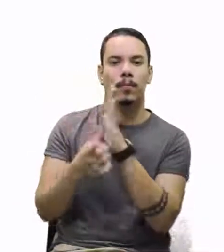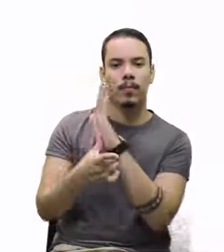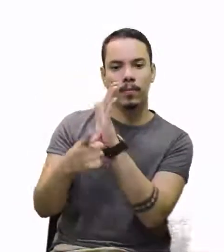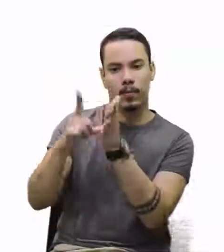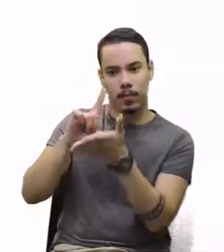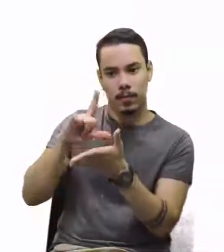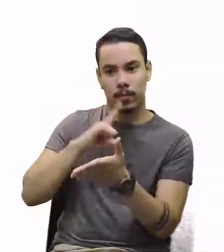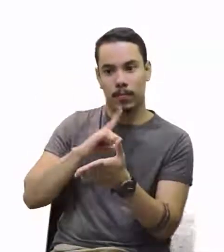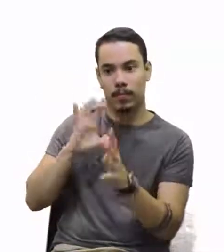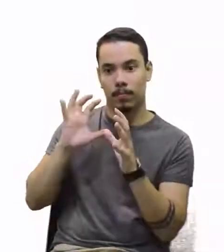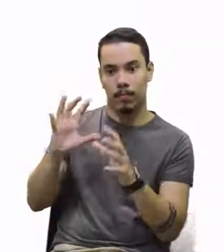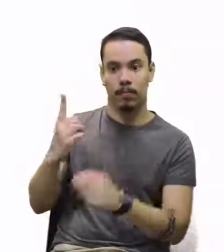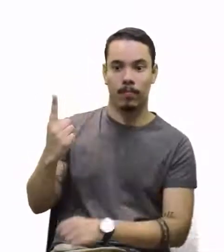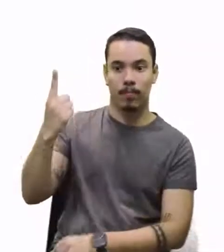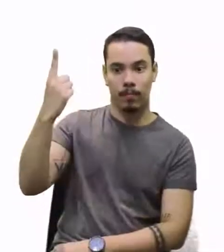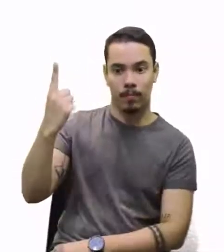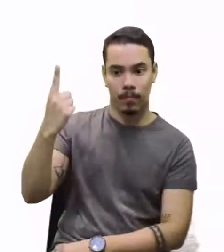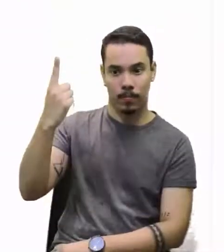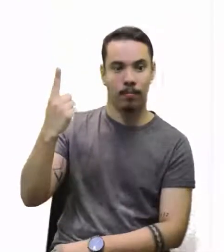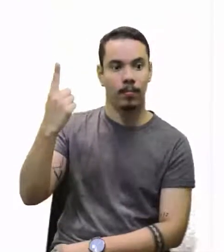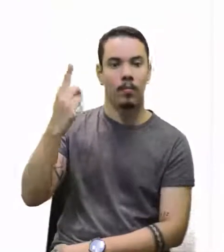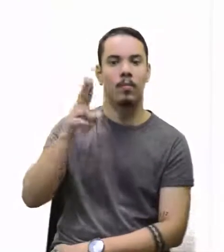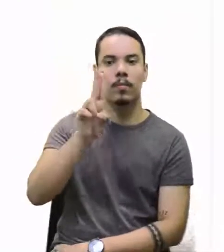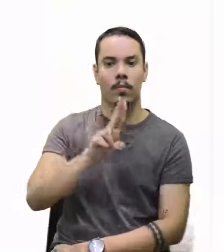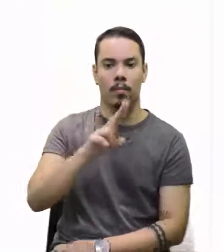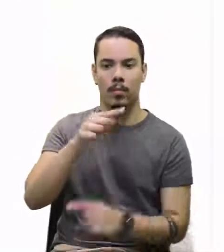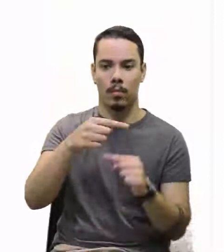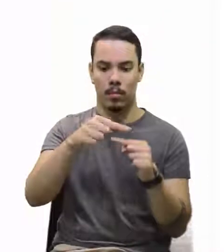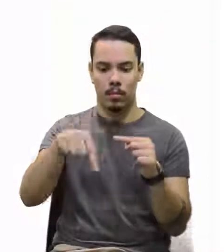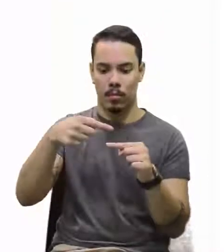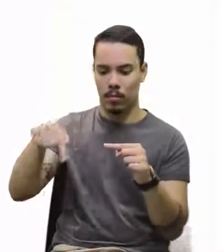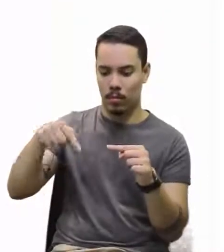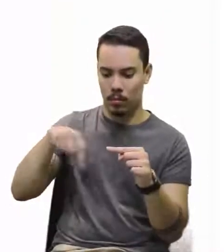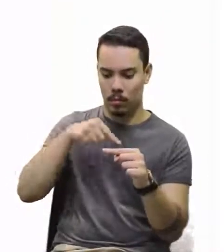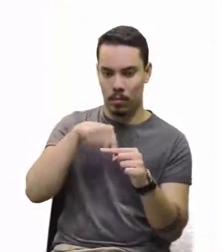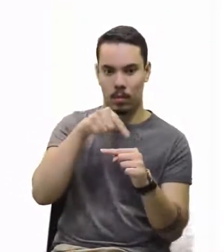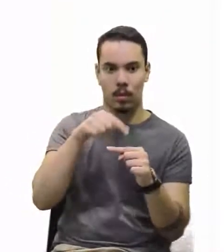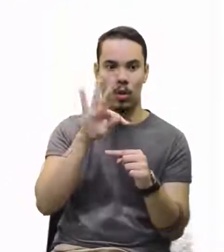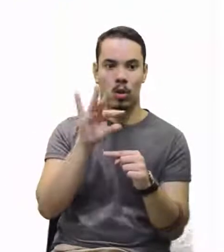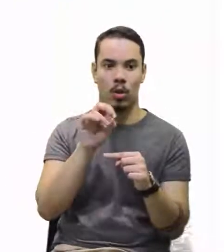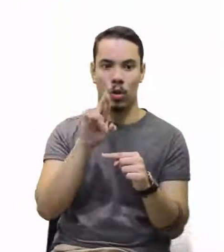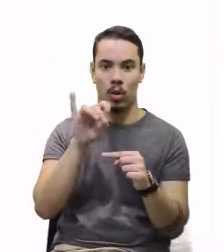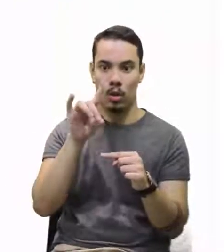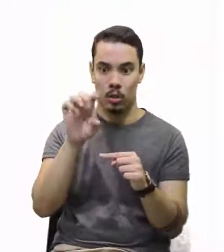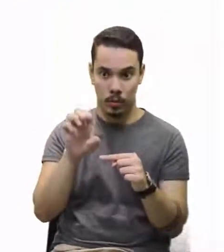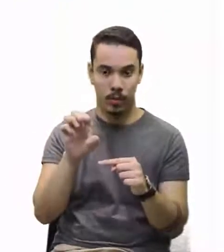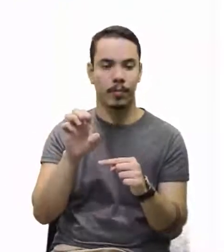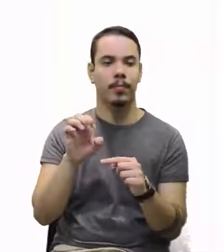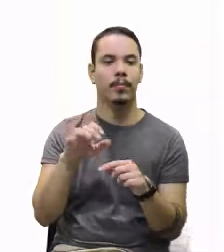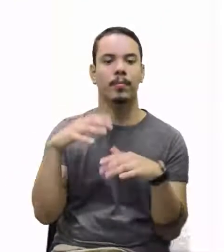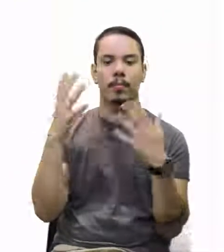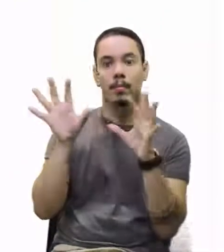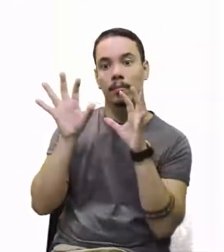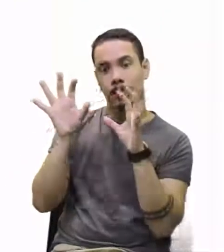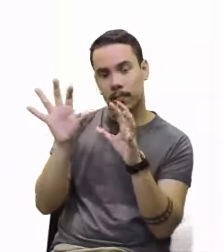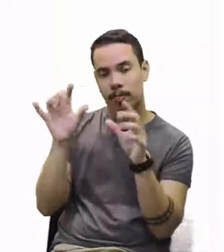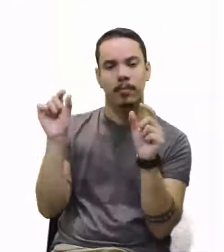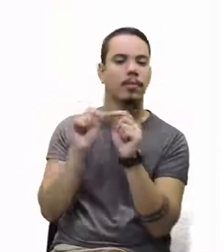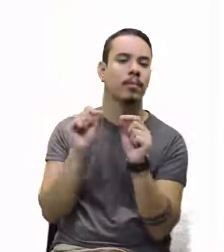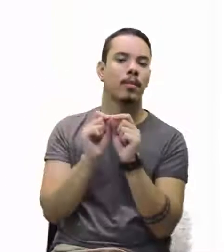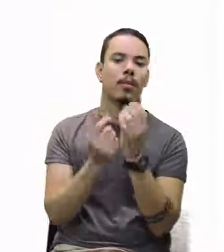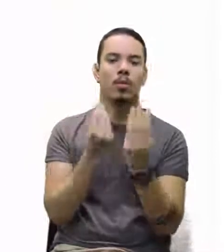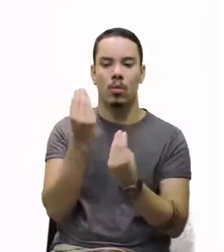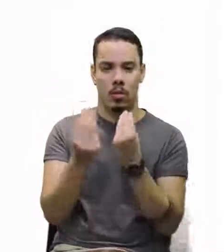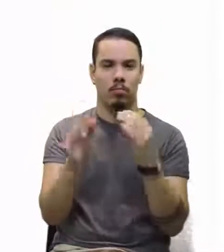esse formato aqui que nós chamamos de toroide. O núcleo toroidal geralmente é feito